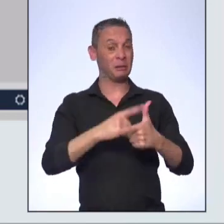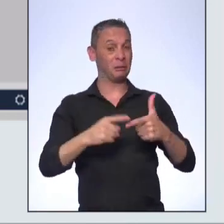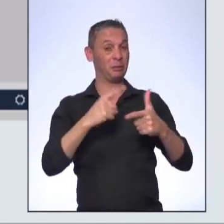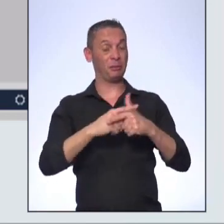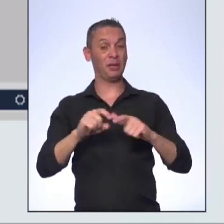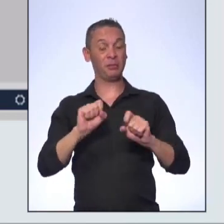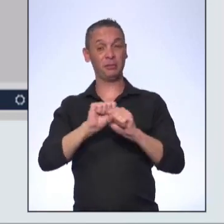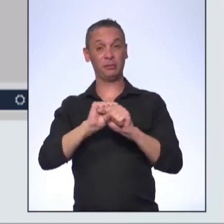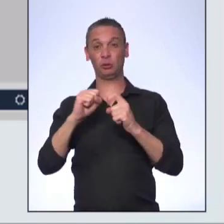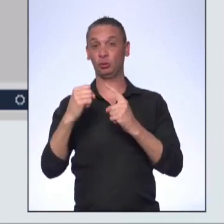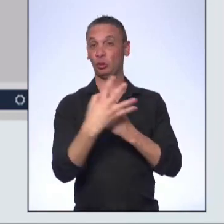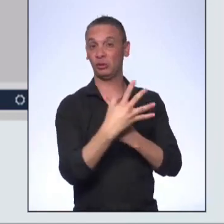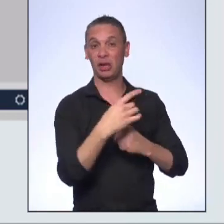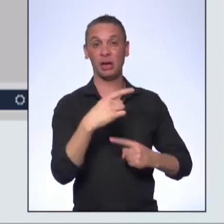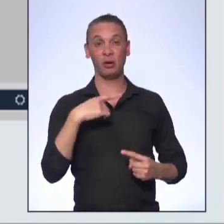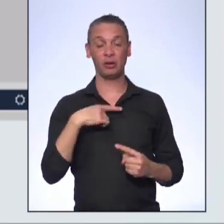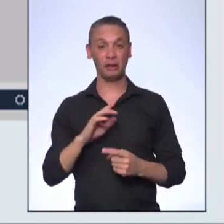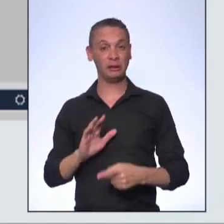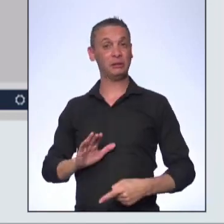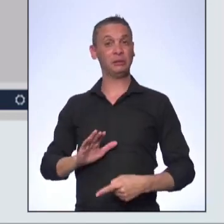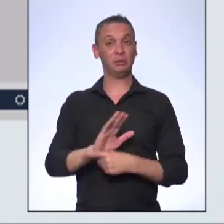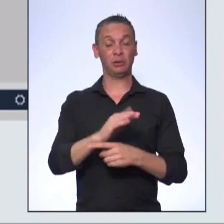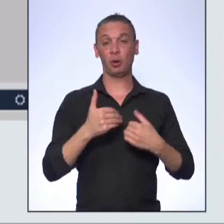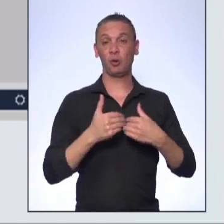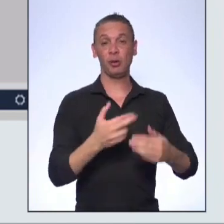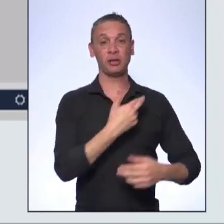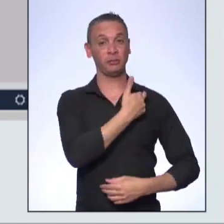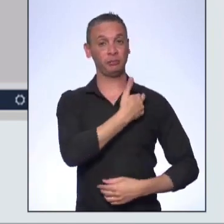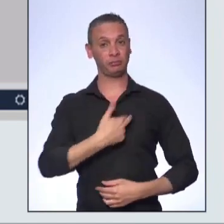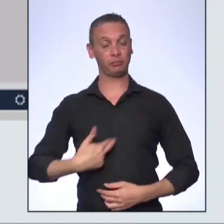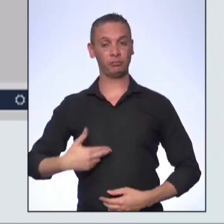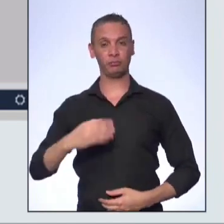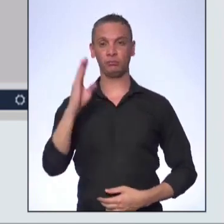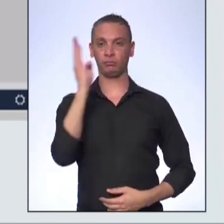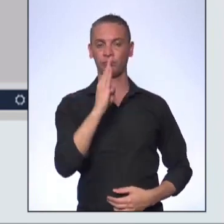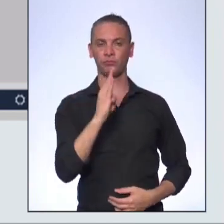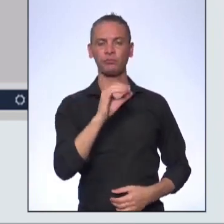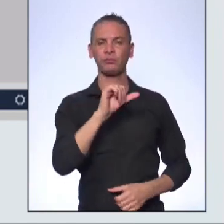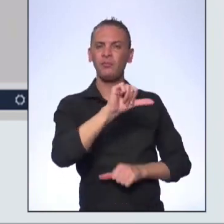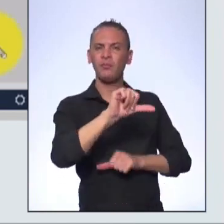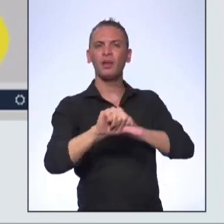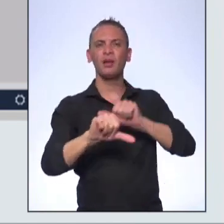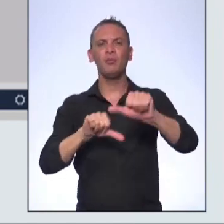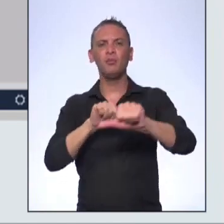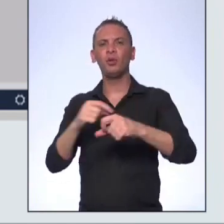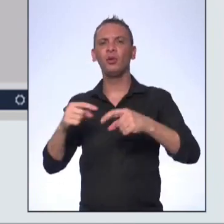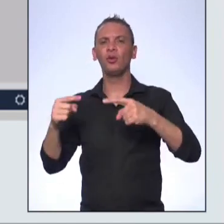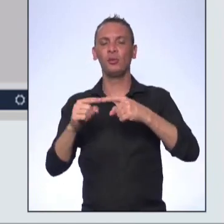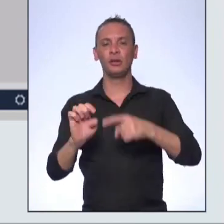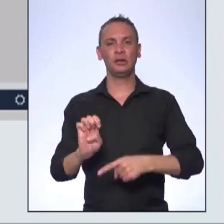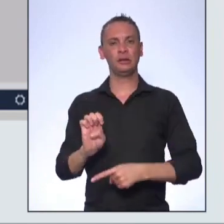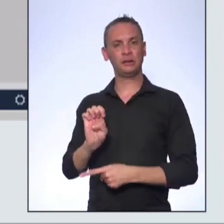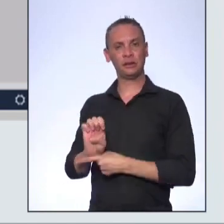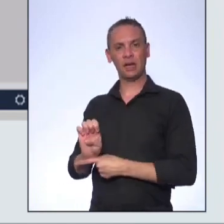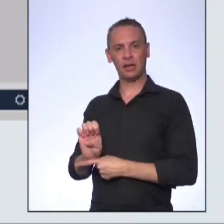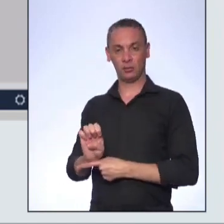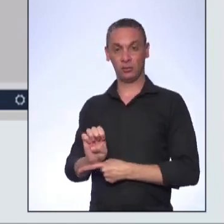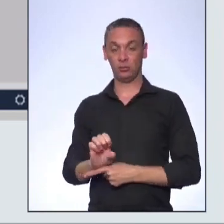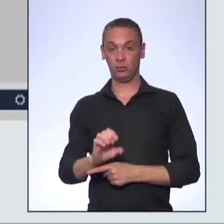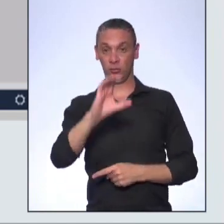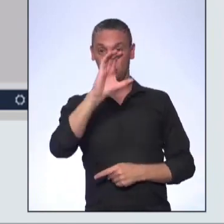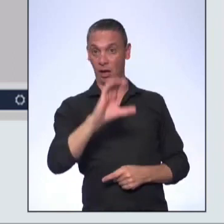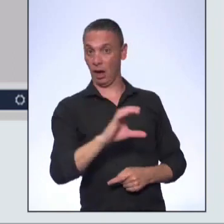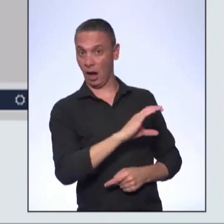que foi implantada a República Brasileira. Houve uma alteração nas relações entre o Estado e a Igreja Católica,